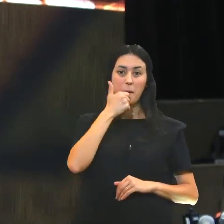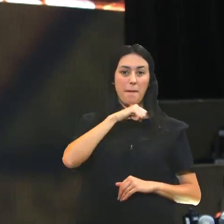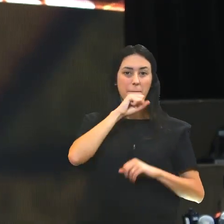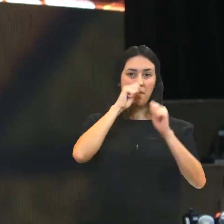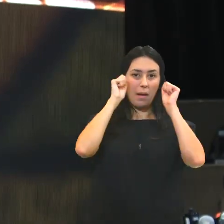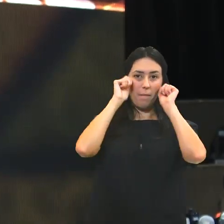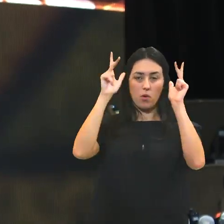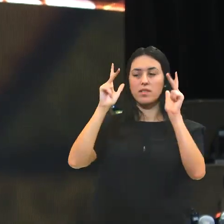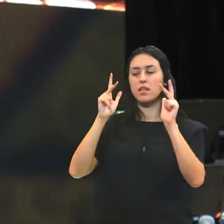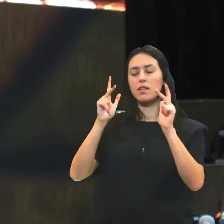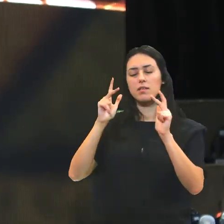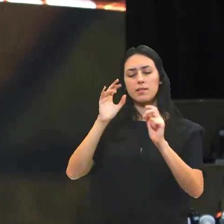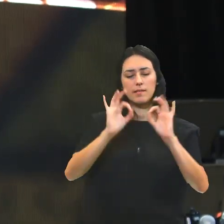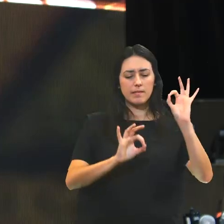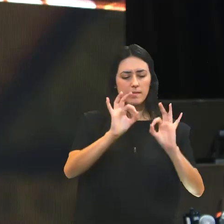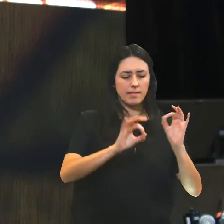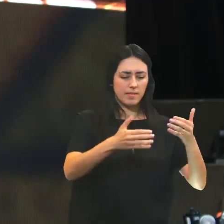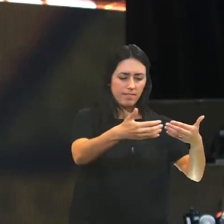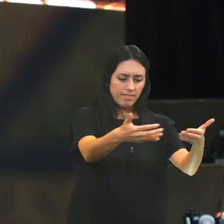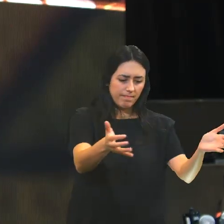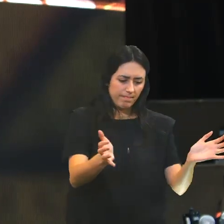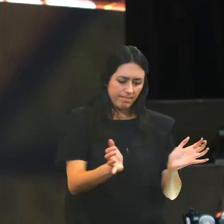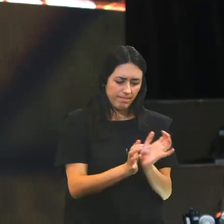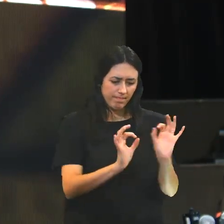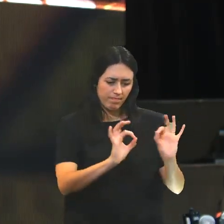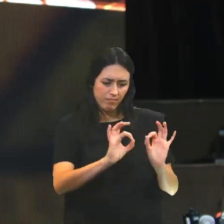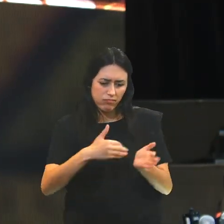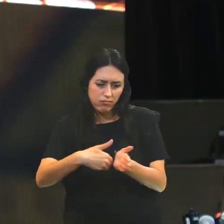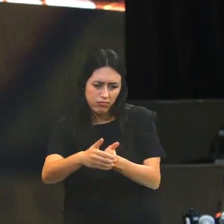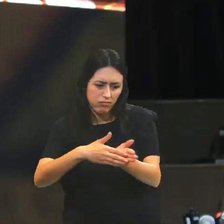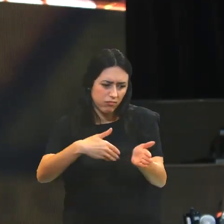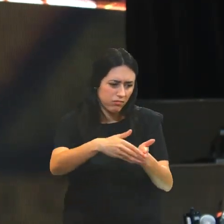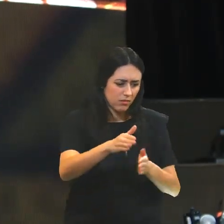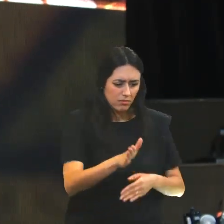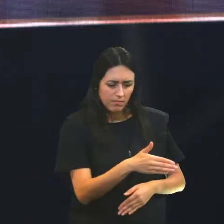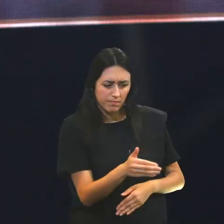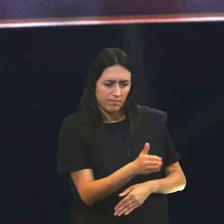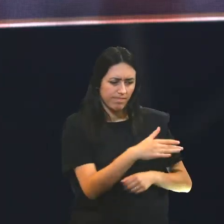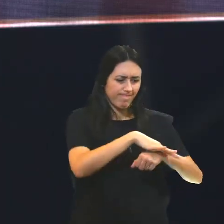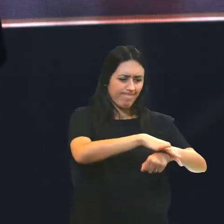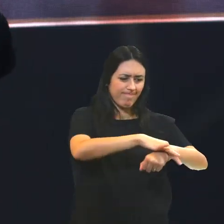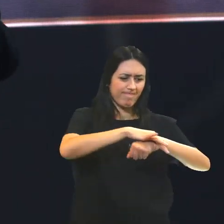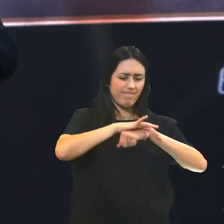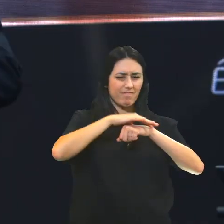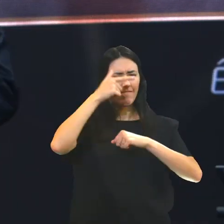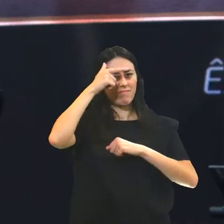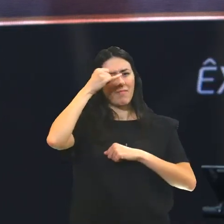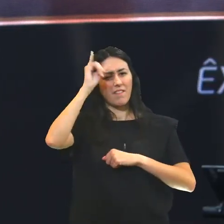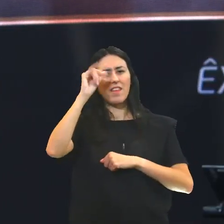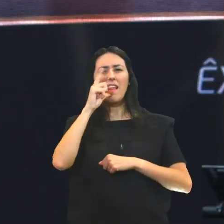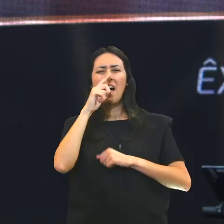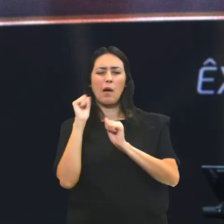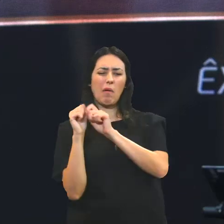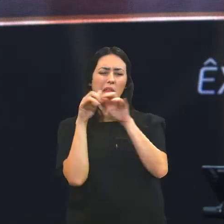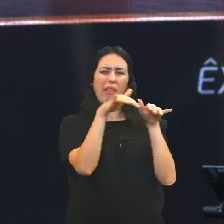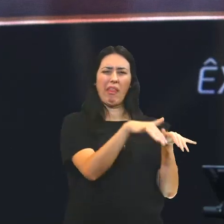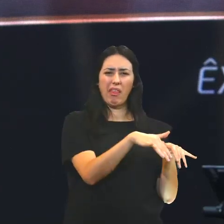passou o piche, o betume, para que a água do rio não penetrasse. Você precisa fazer a mesma